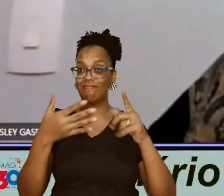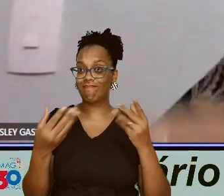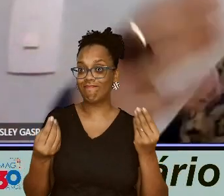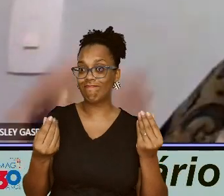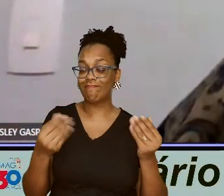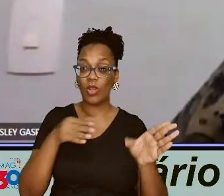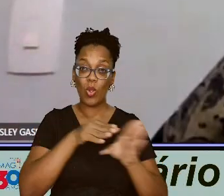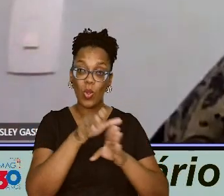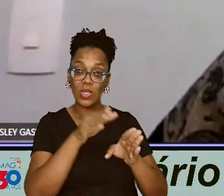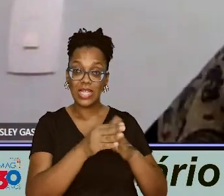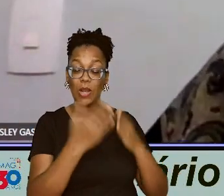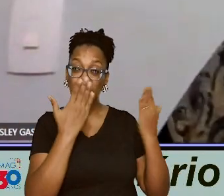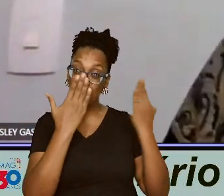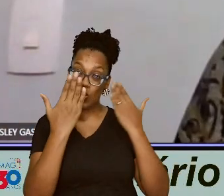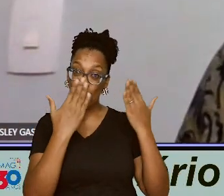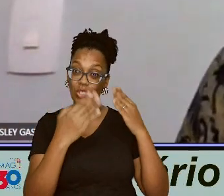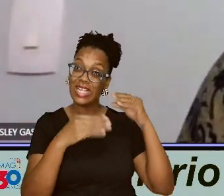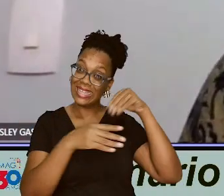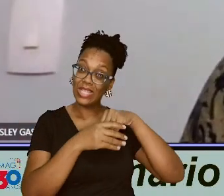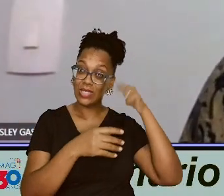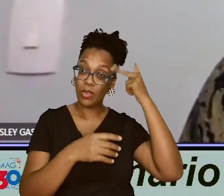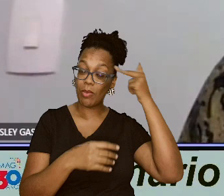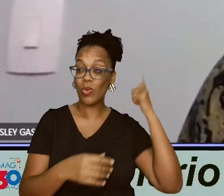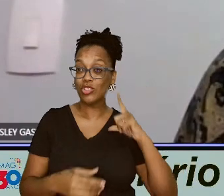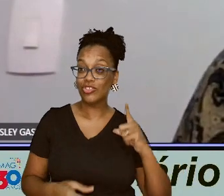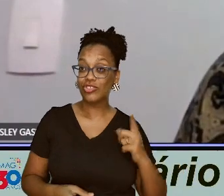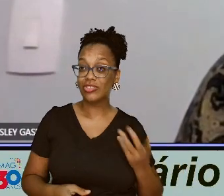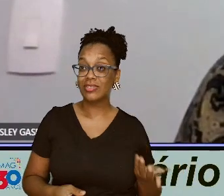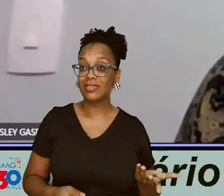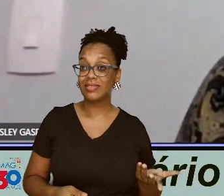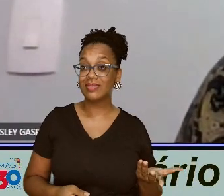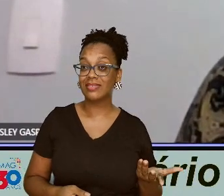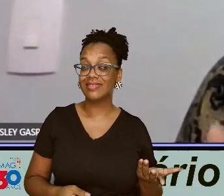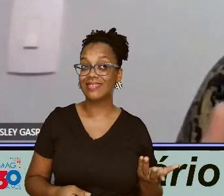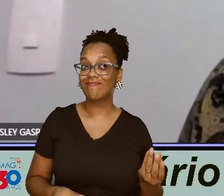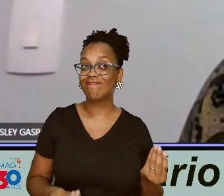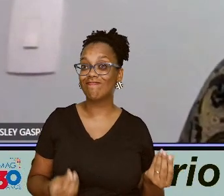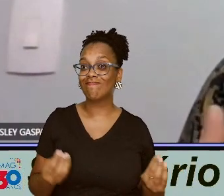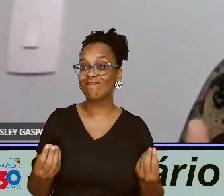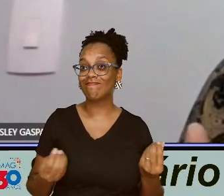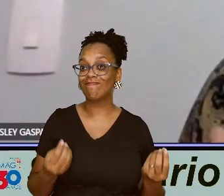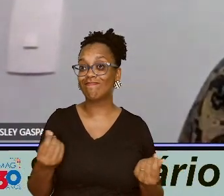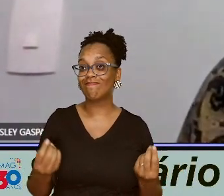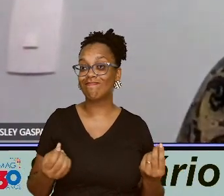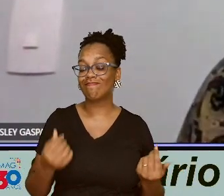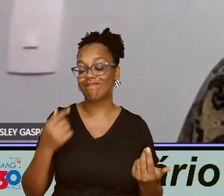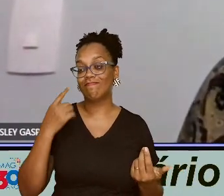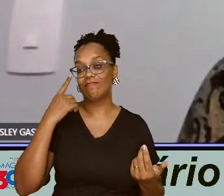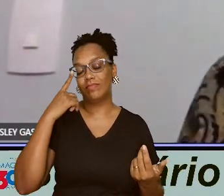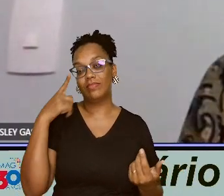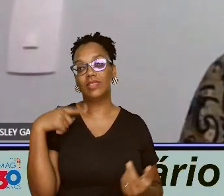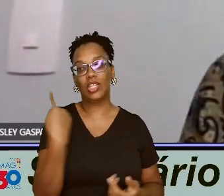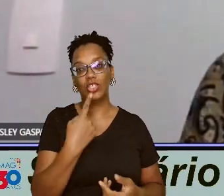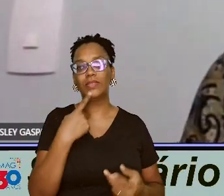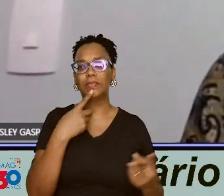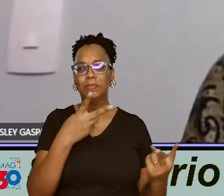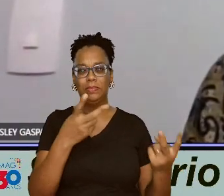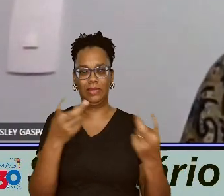conselho de psicologia em São Paulo tem, né? Então, a gente percebe